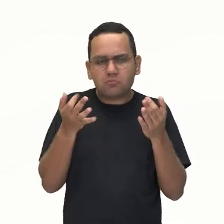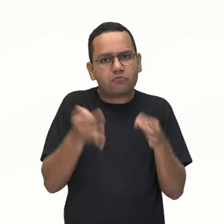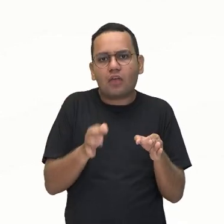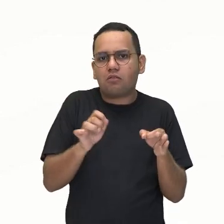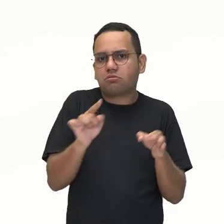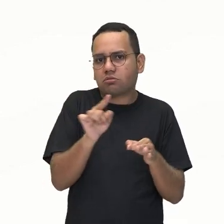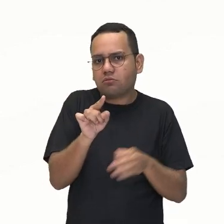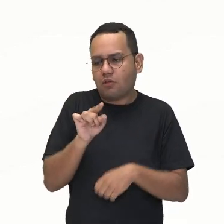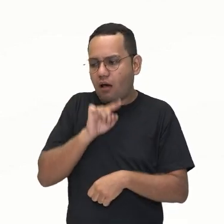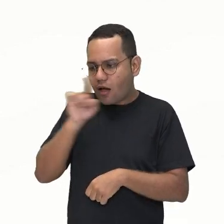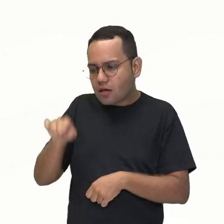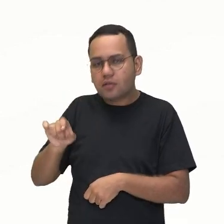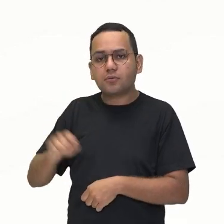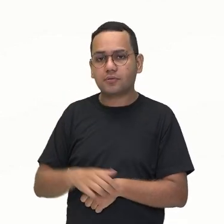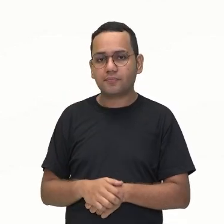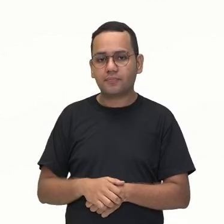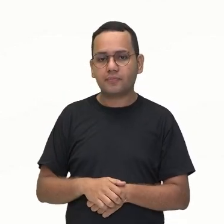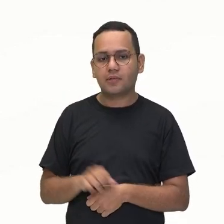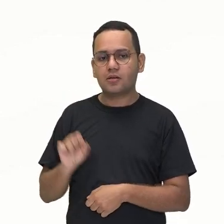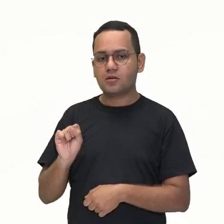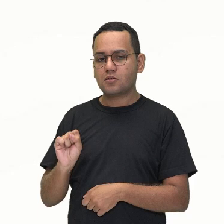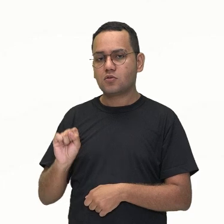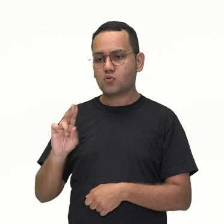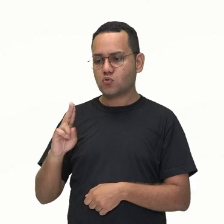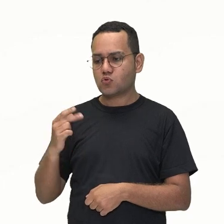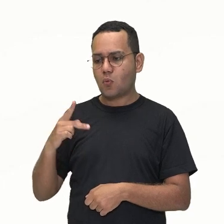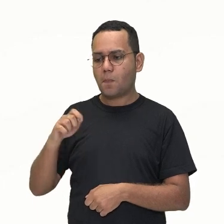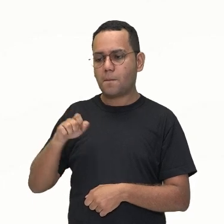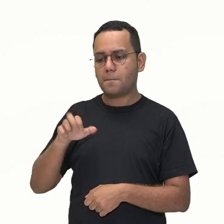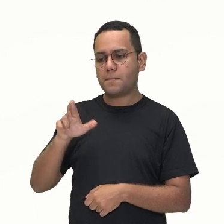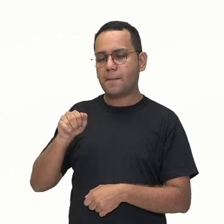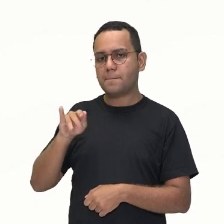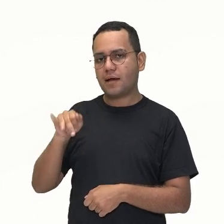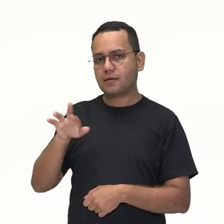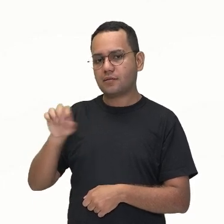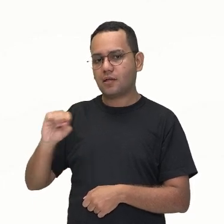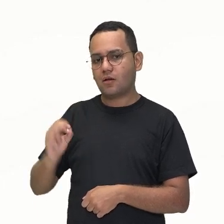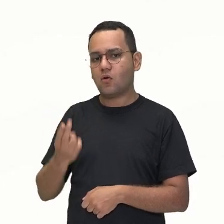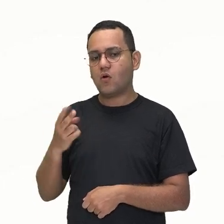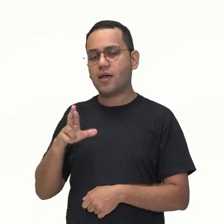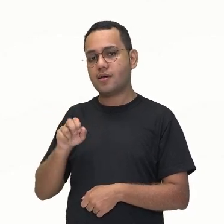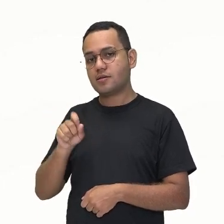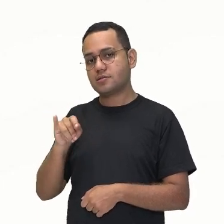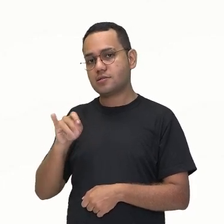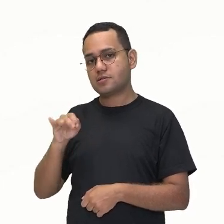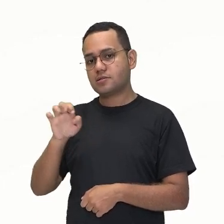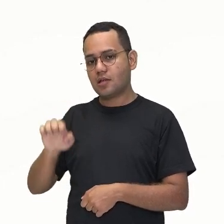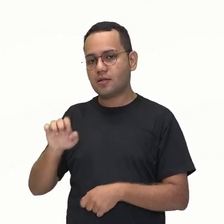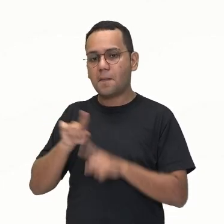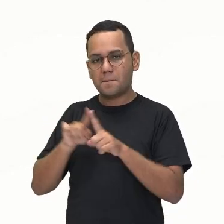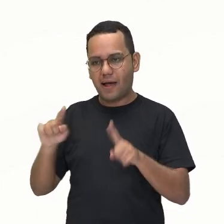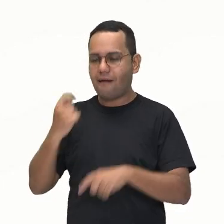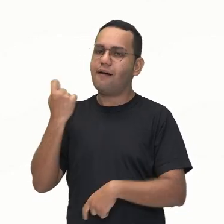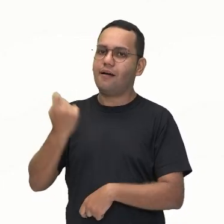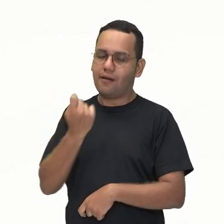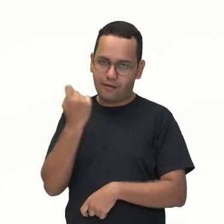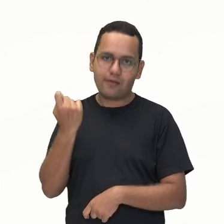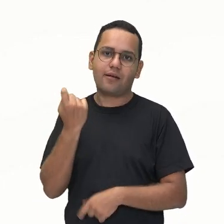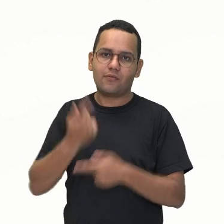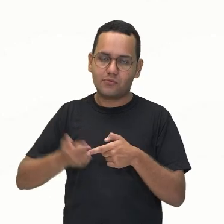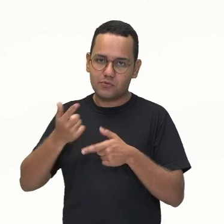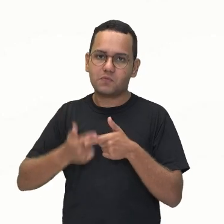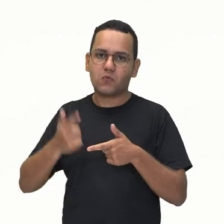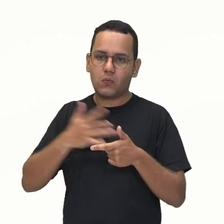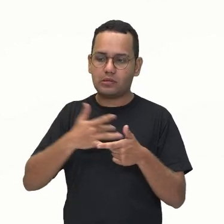aí nós formamos as bactérias resistentes e que isso pode agravar os problemas de saúde